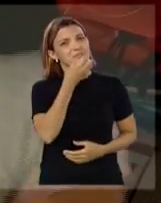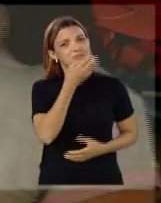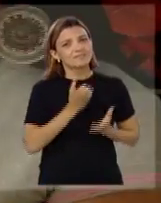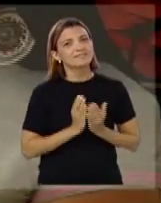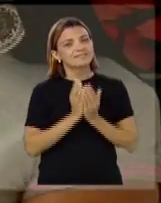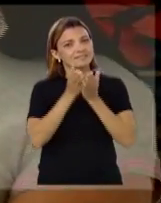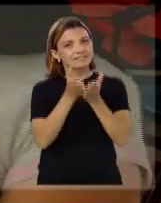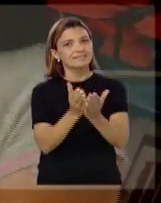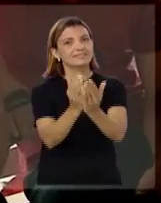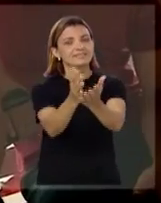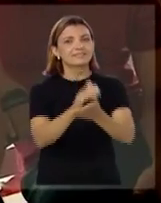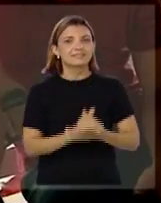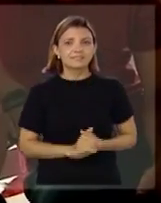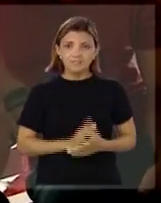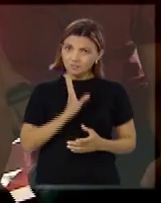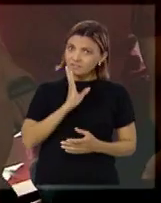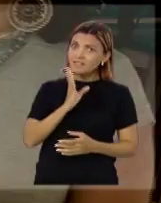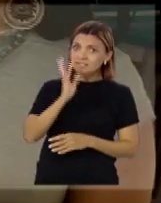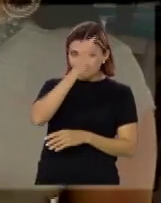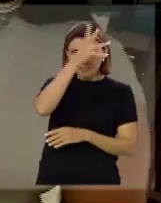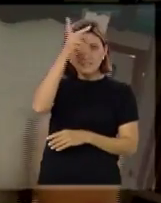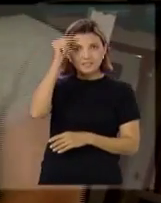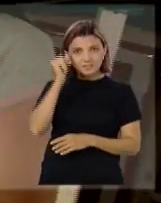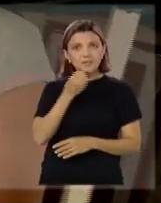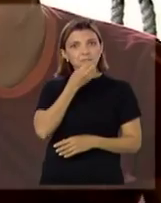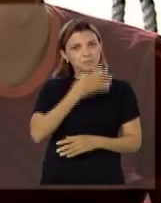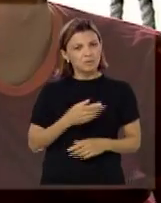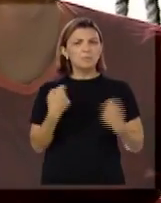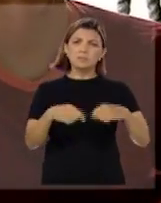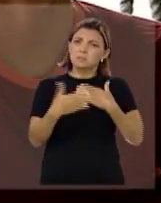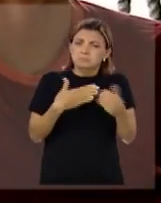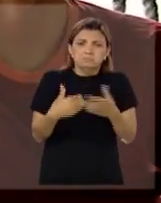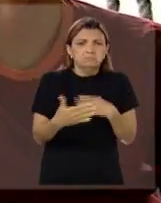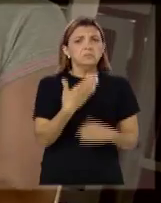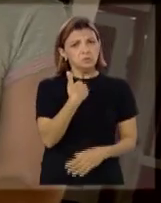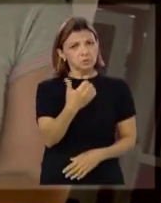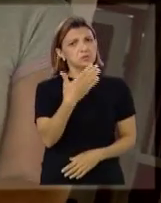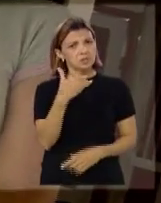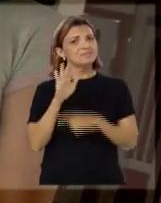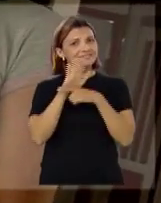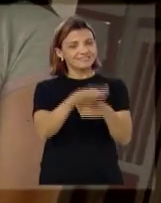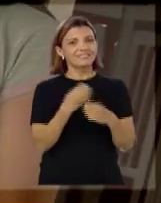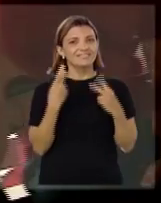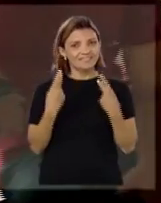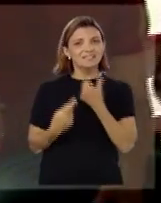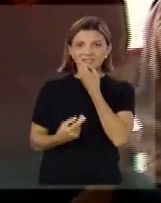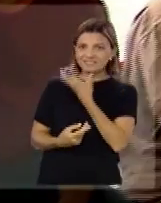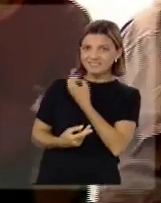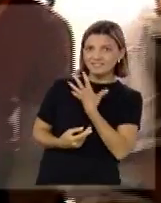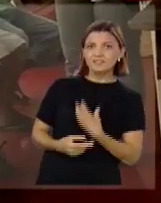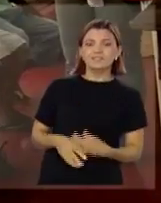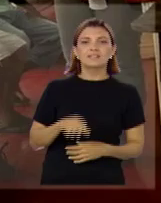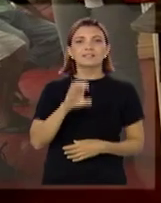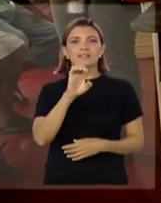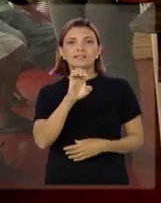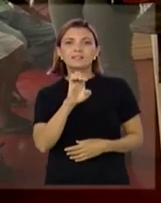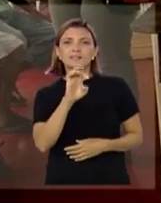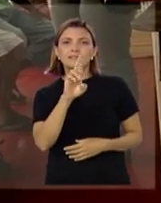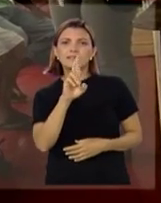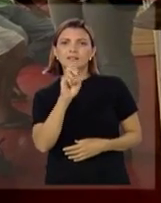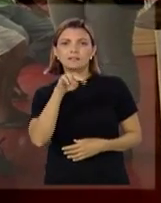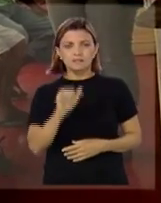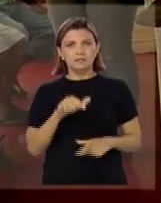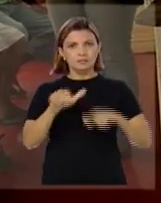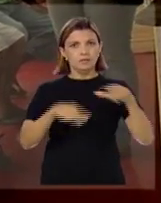Boa viagem. Obrigado. Ah, vocês que vieram conhecer a Amazônia. Se precisarem de alguma coisa, pode contar comigo, tá bom? Tá bom. Meu nome é